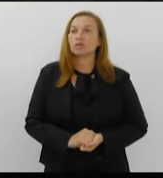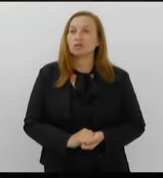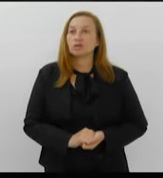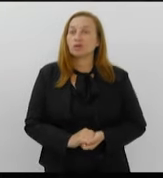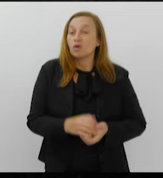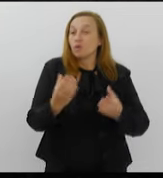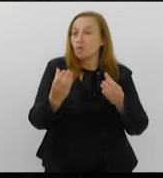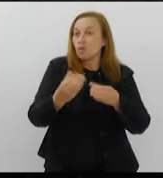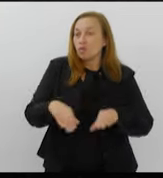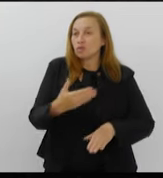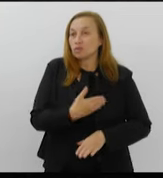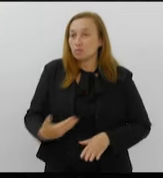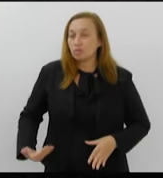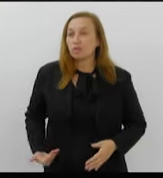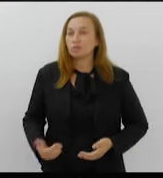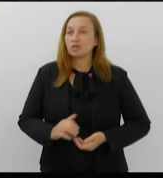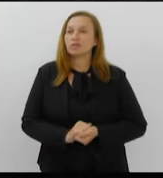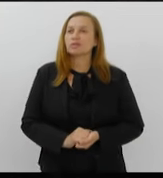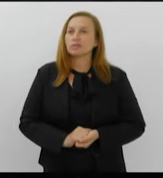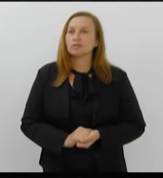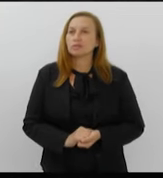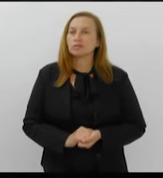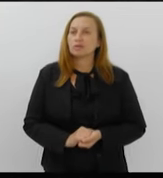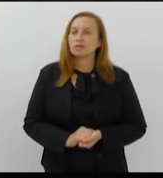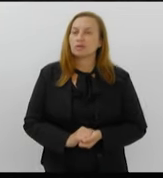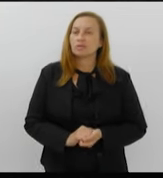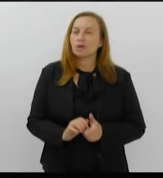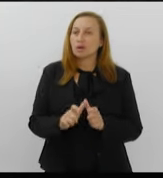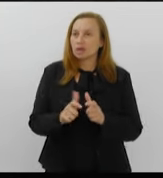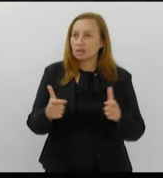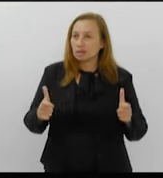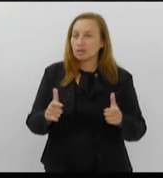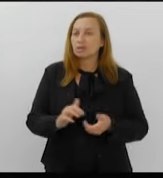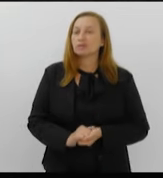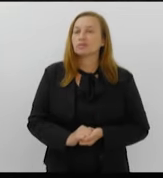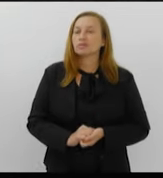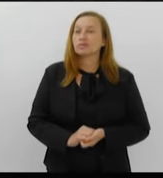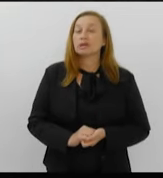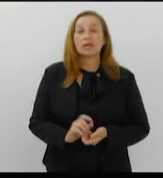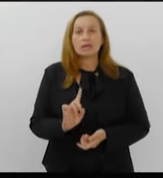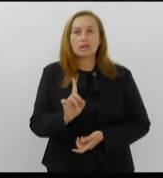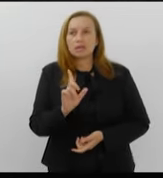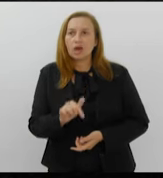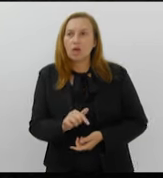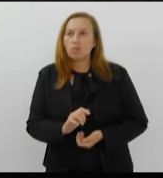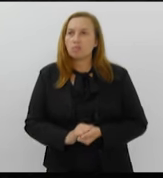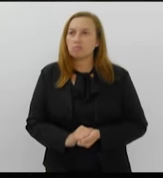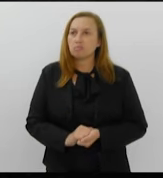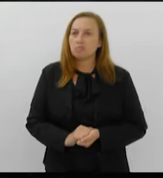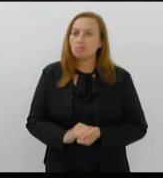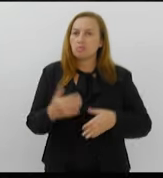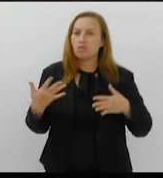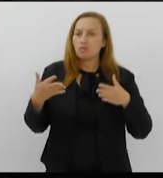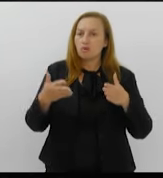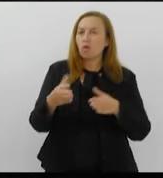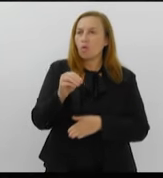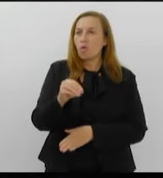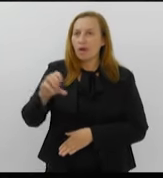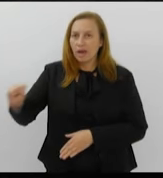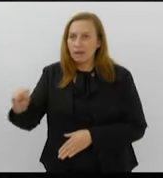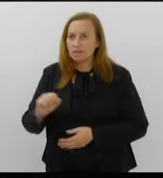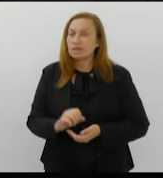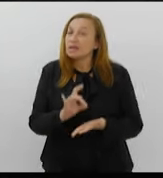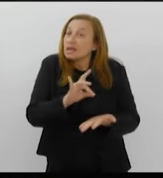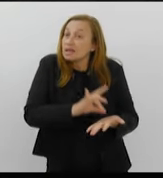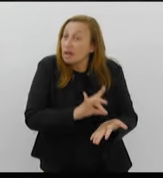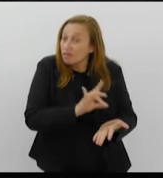concurso público para garantir a ampliação de mão de obra, e não uma perspectiva como essa aqui de OS, que na